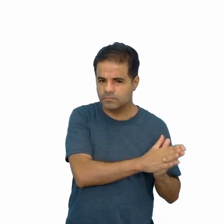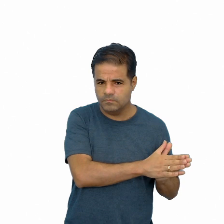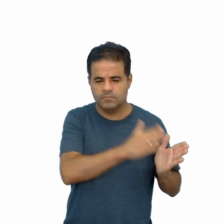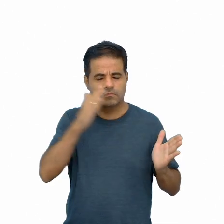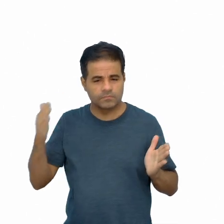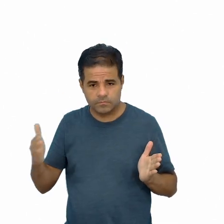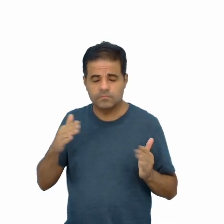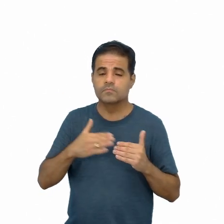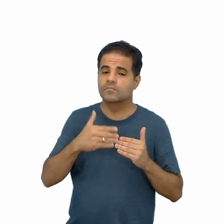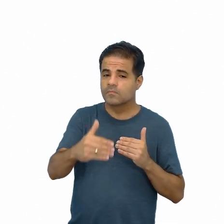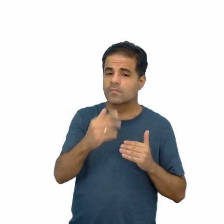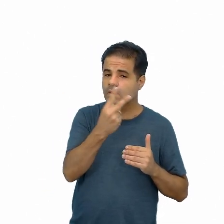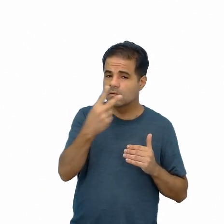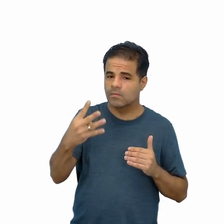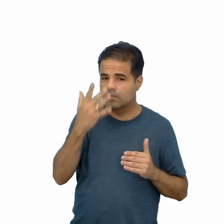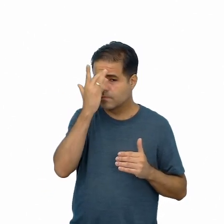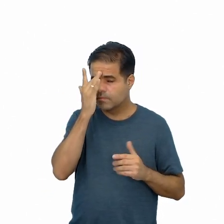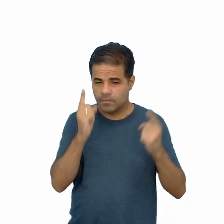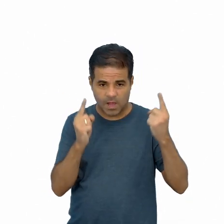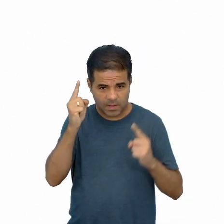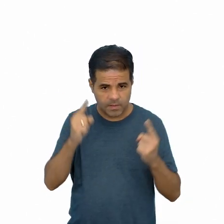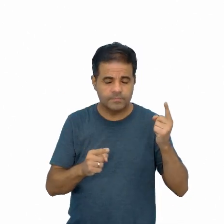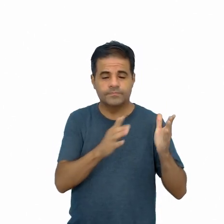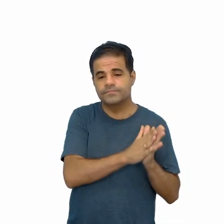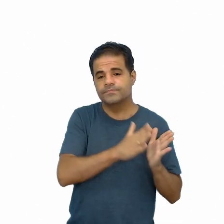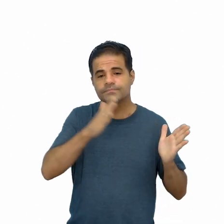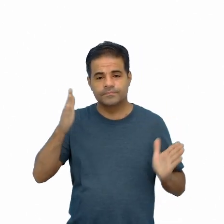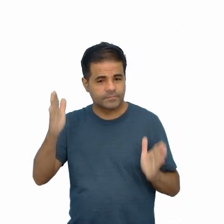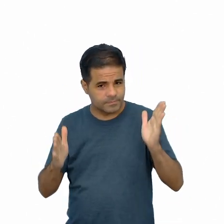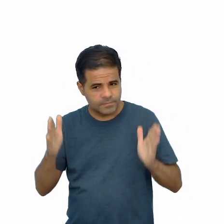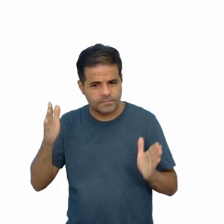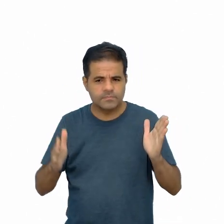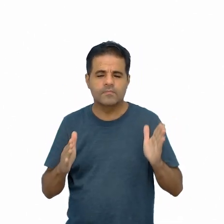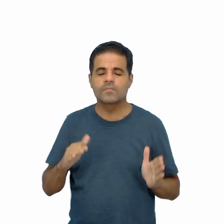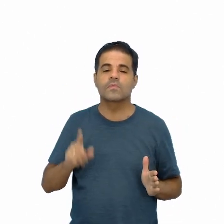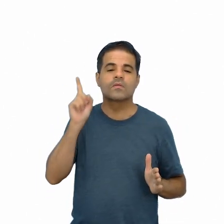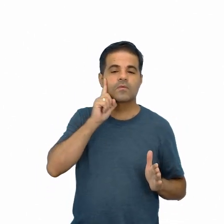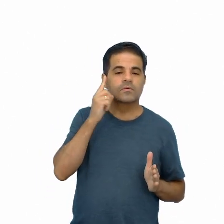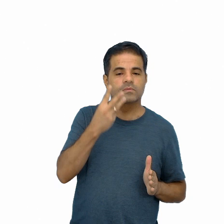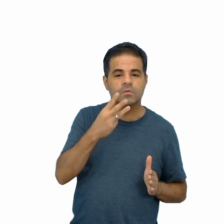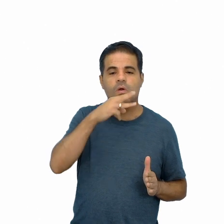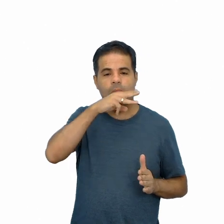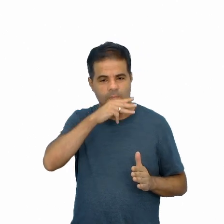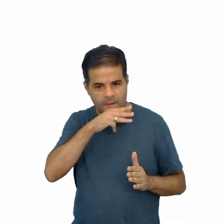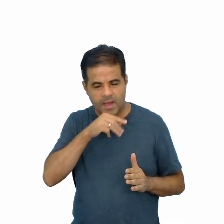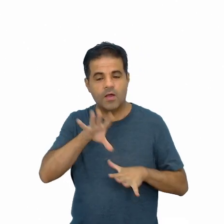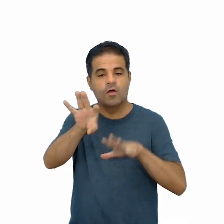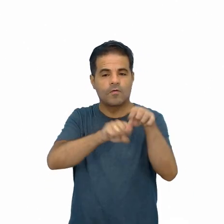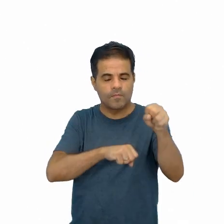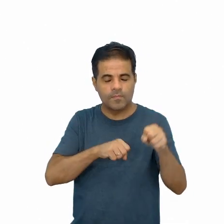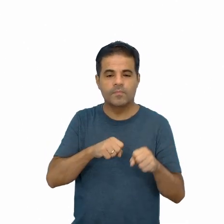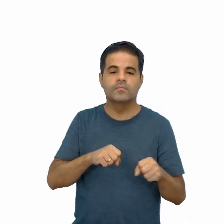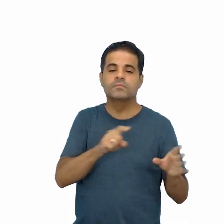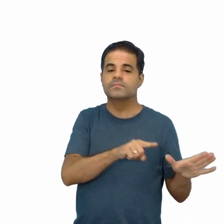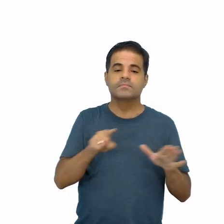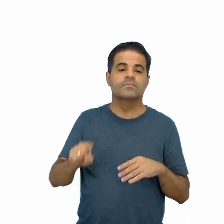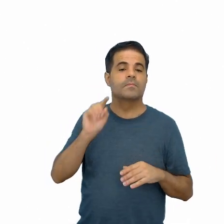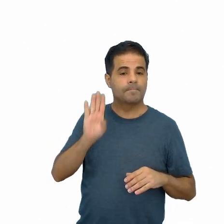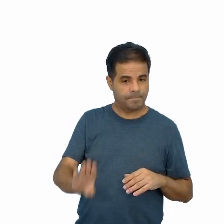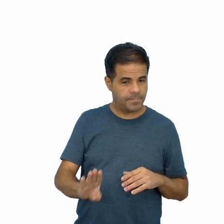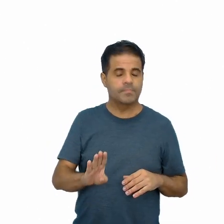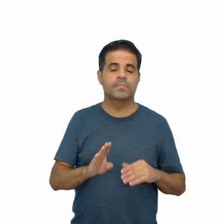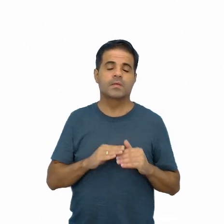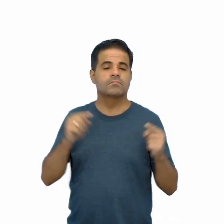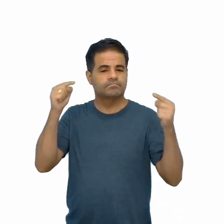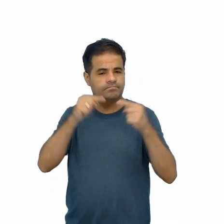disse, dia 24 de fevereiro foi a parte de etapa, no dia 3 de março, formação da semana B, com específico